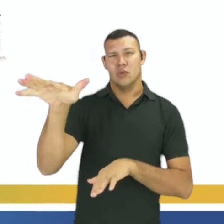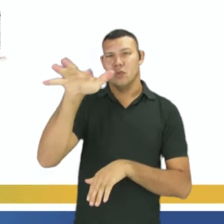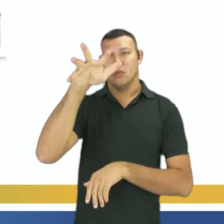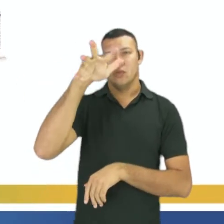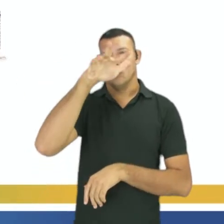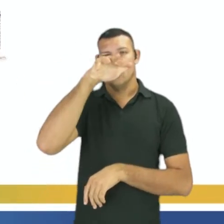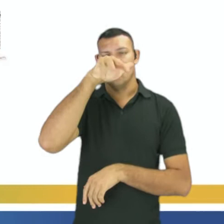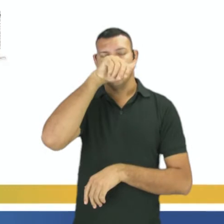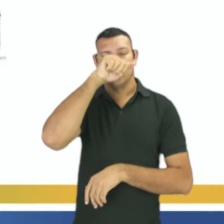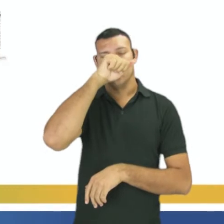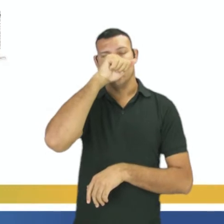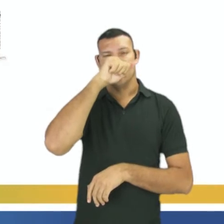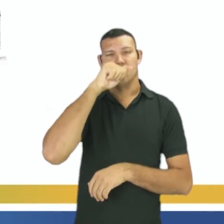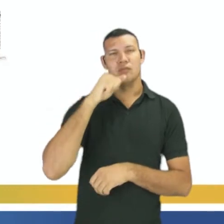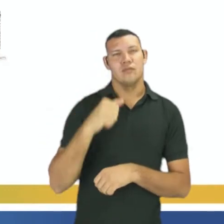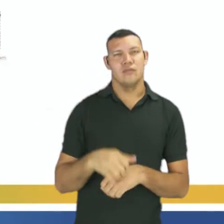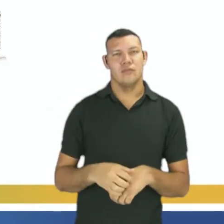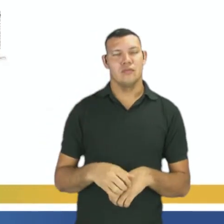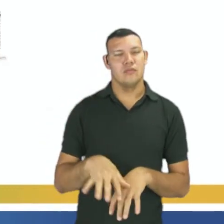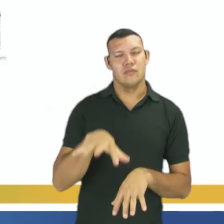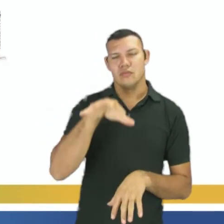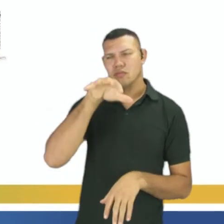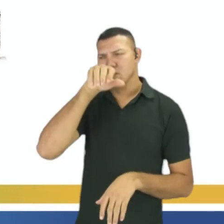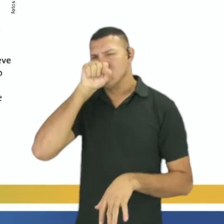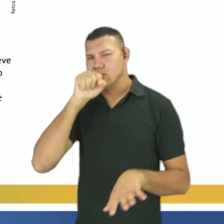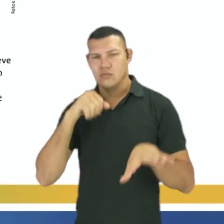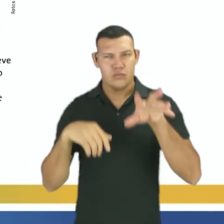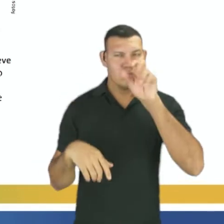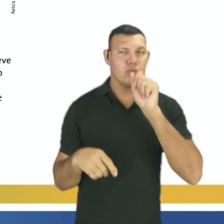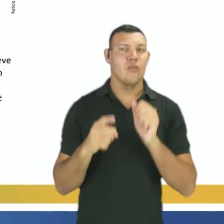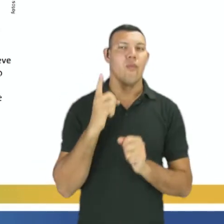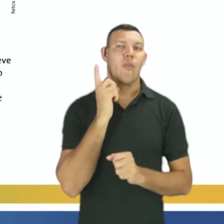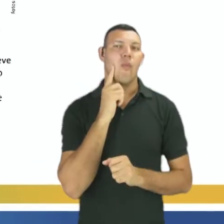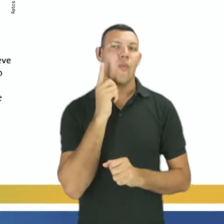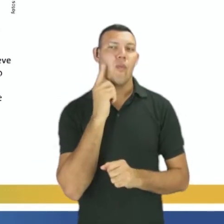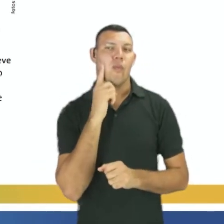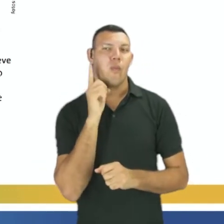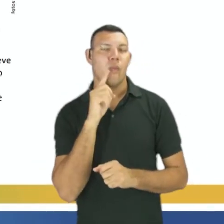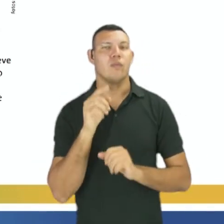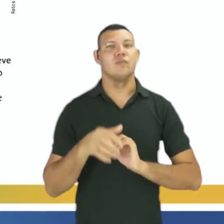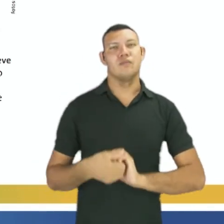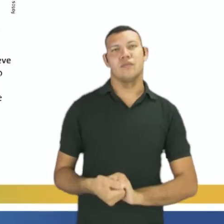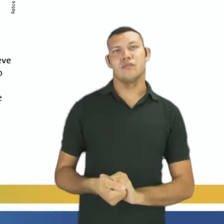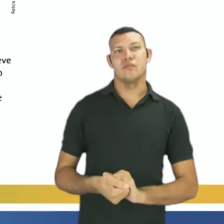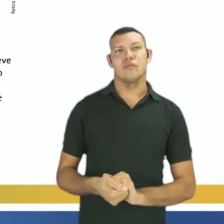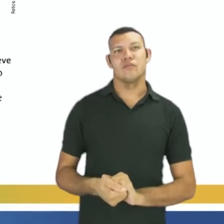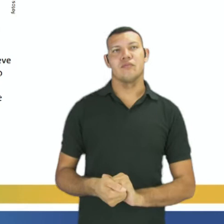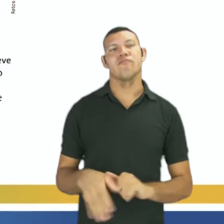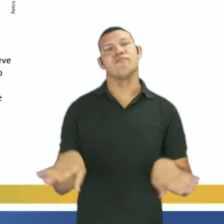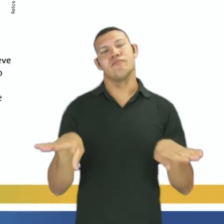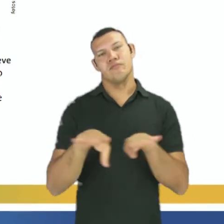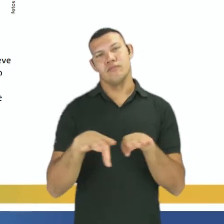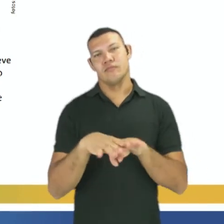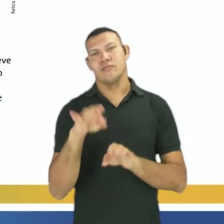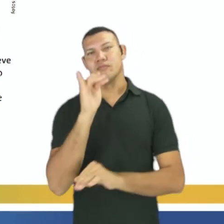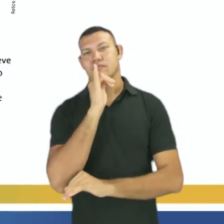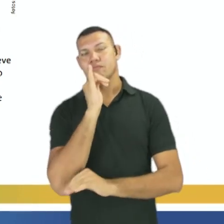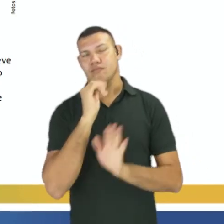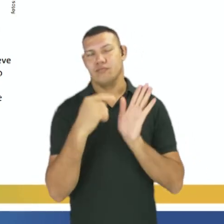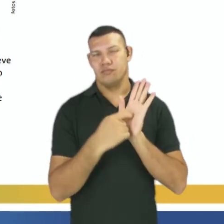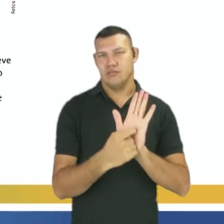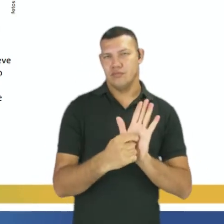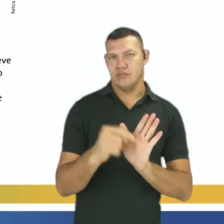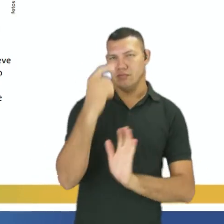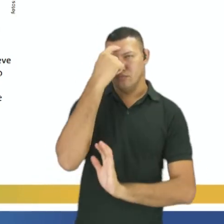aromatizantes que são usados, né, na composição de balas e doces. Em seguida, nós temos aqui exemplo de alguns ésteres